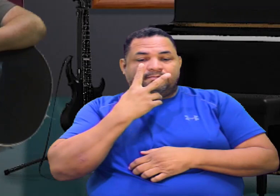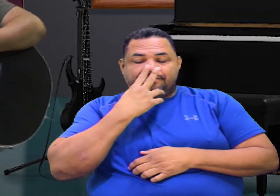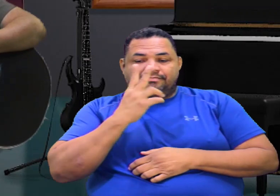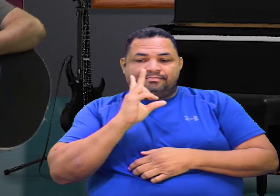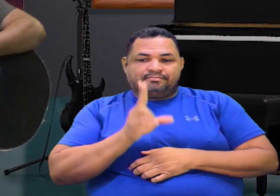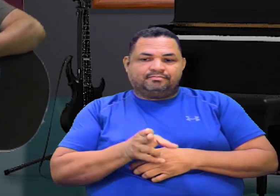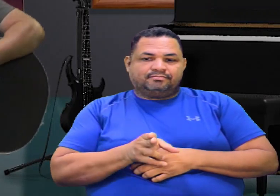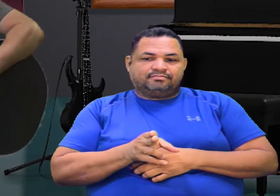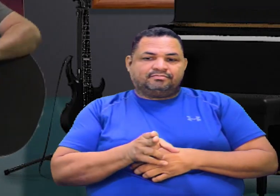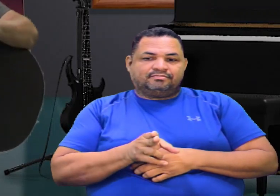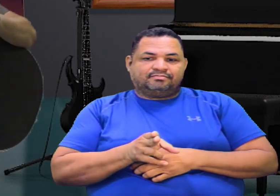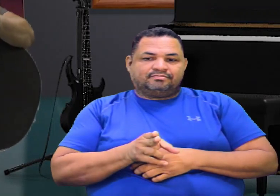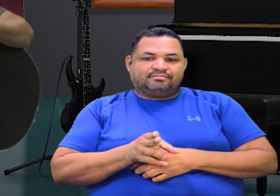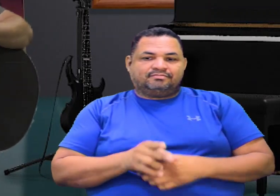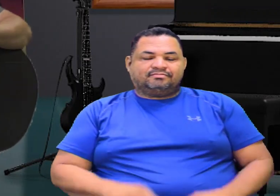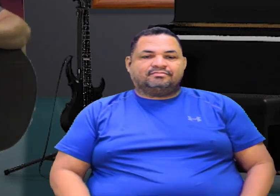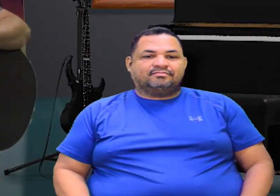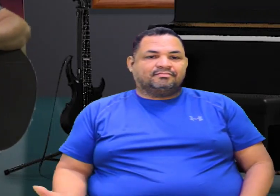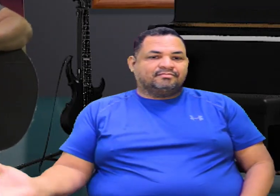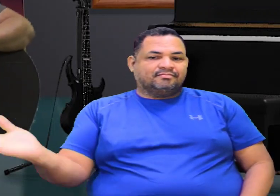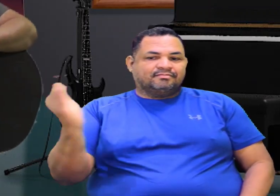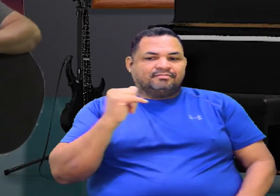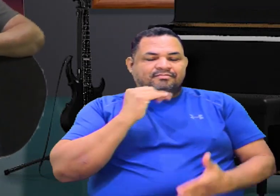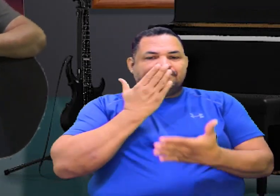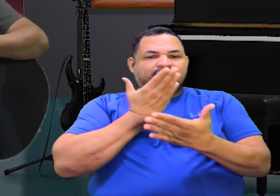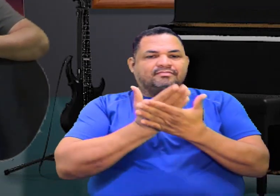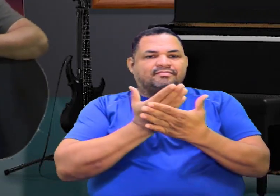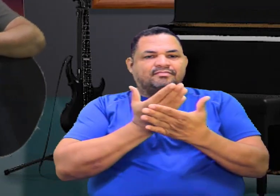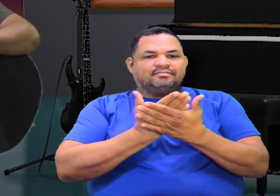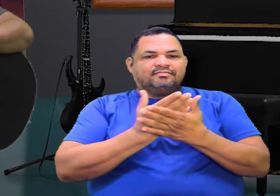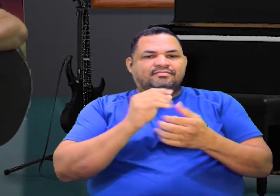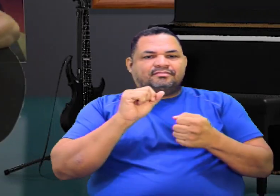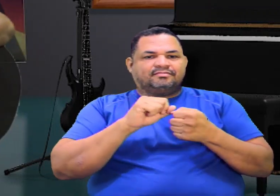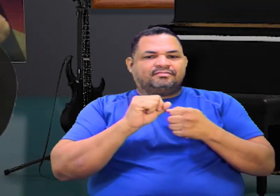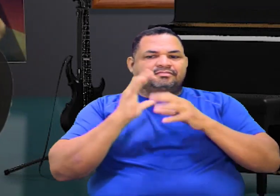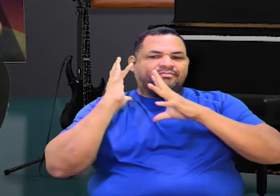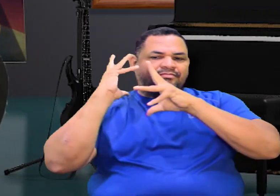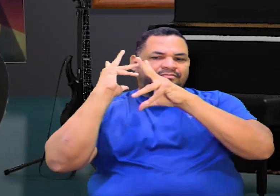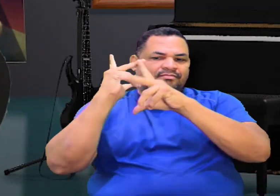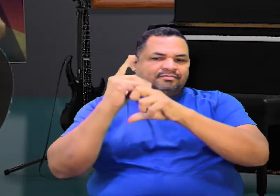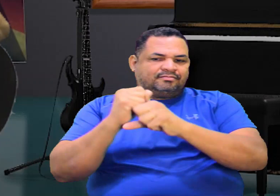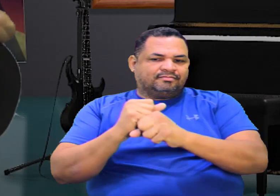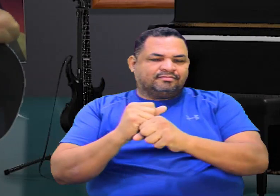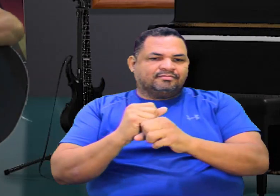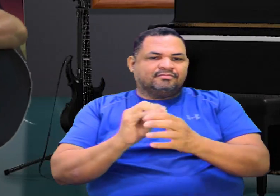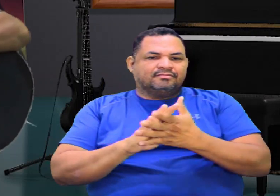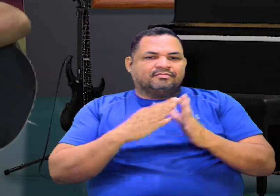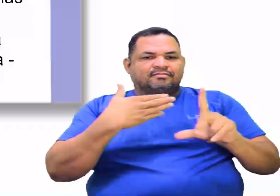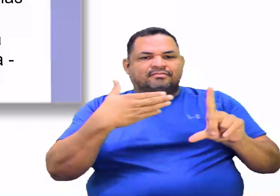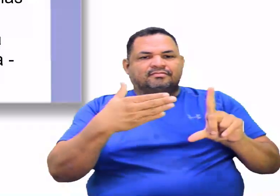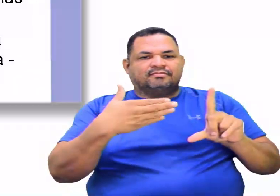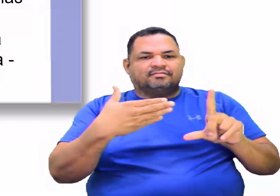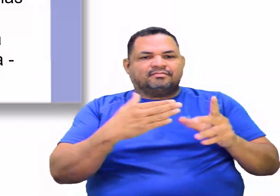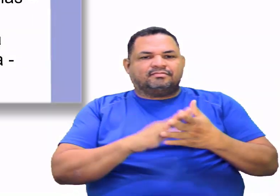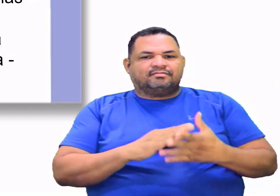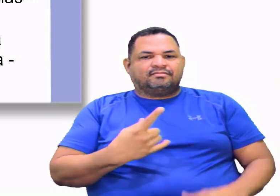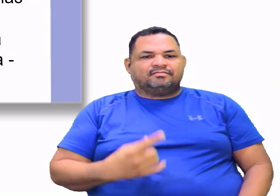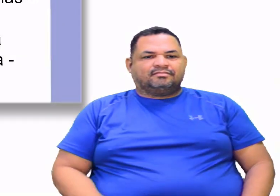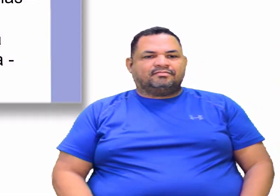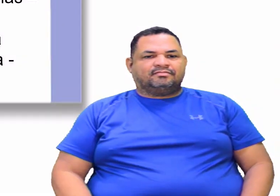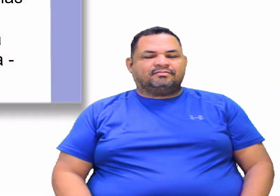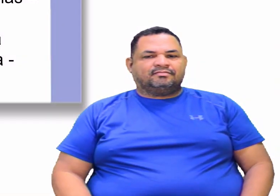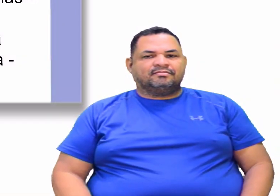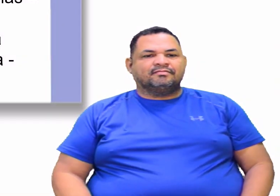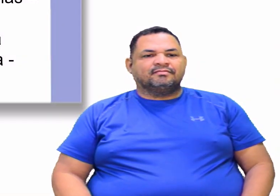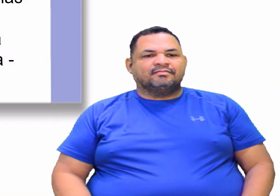igual. E vamos lá para a nossa aula, né? Vamos logo fazer a nossa revisão, vamos lá para a nossa tela. Deixa eu colocar aqui o